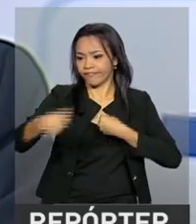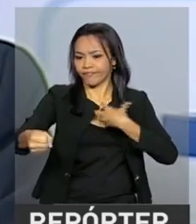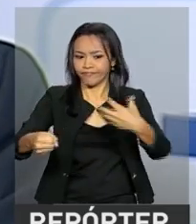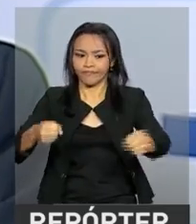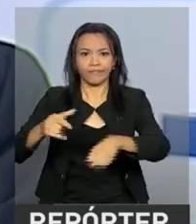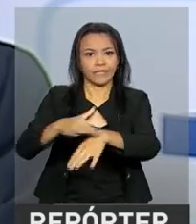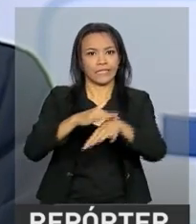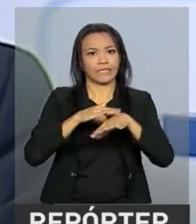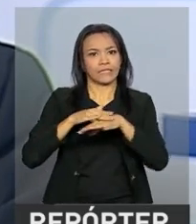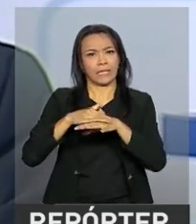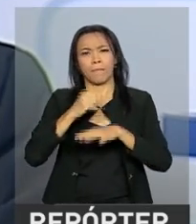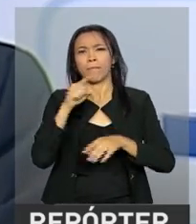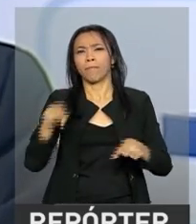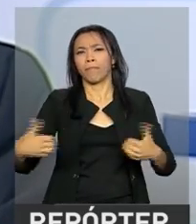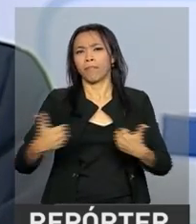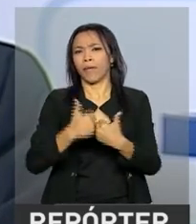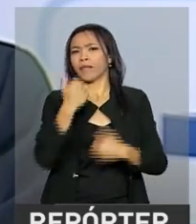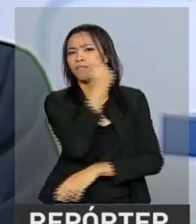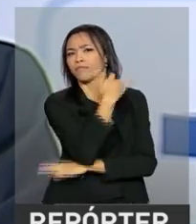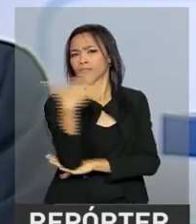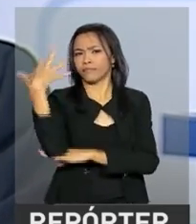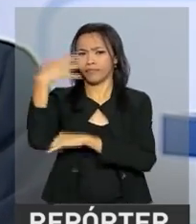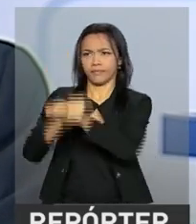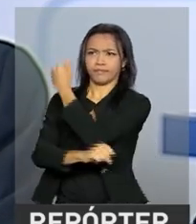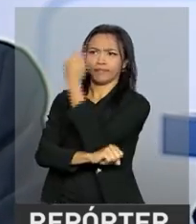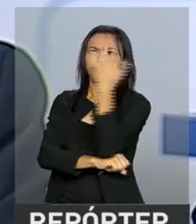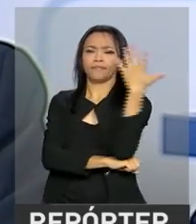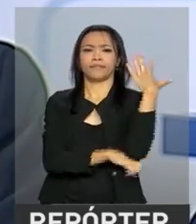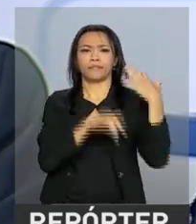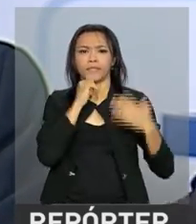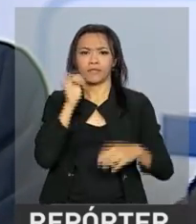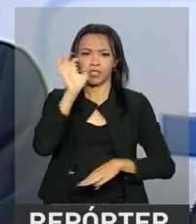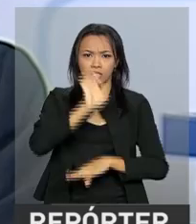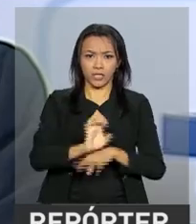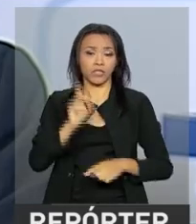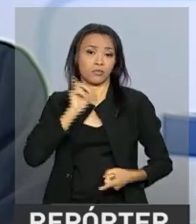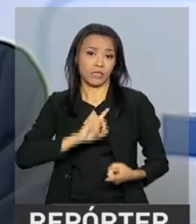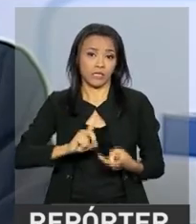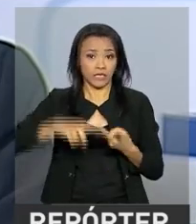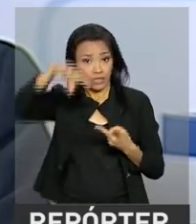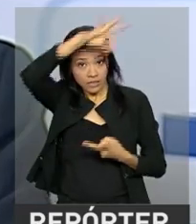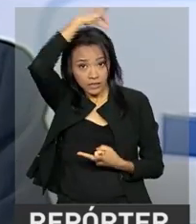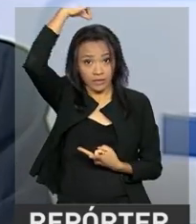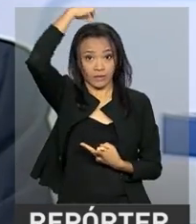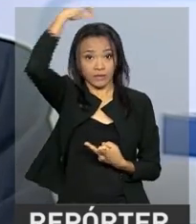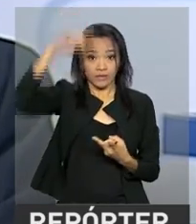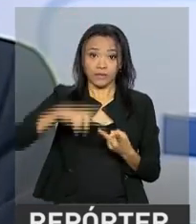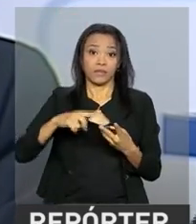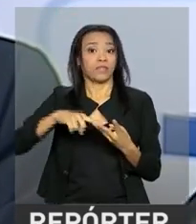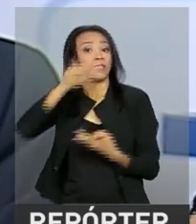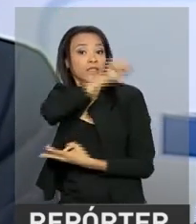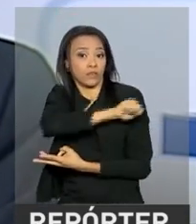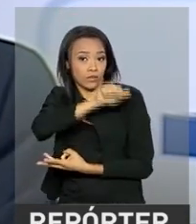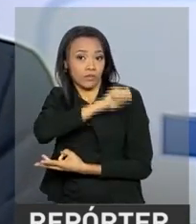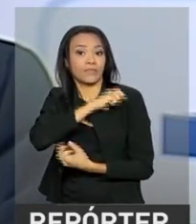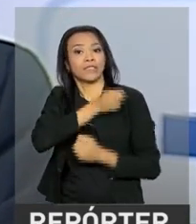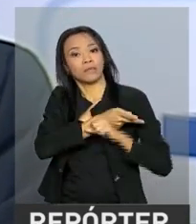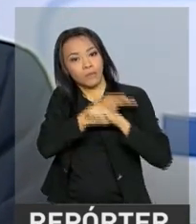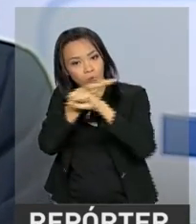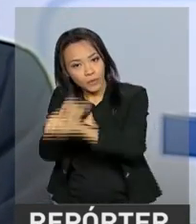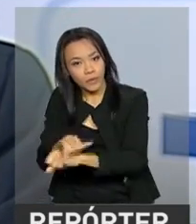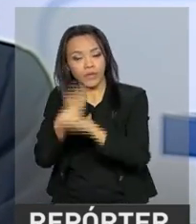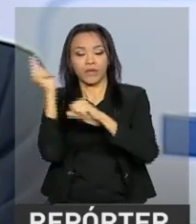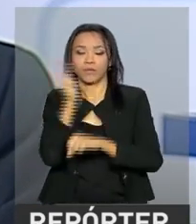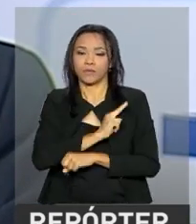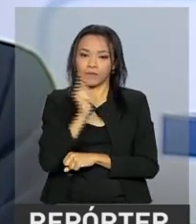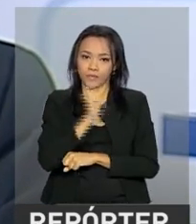da zona da mata, vamos dizer assim, de Minas Gerais, ali, Espírito Santo, Rio de Janeiro, aquela região é onde as pessoas devem procurar o mais rápido